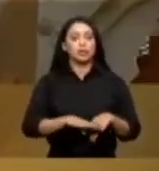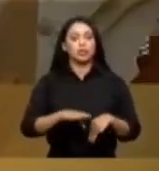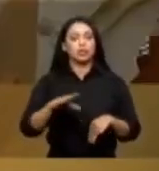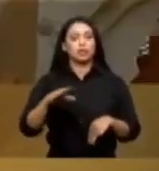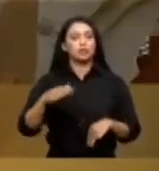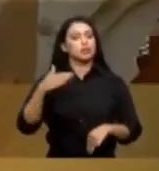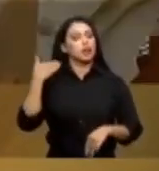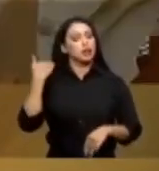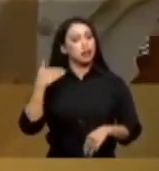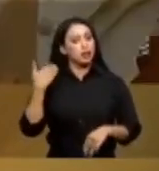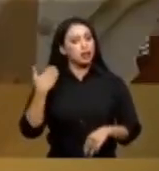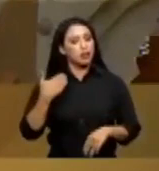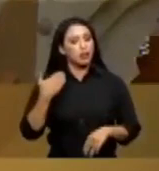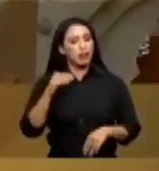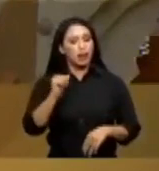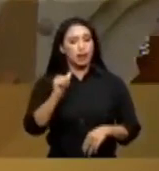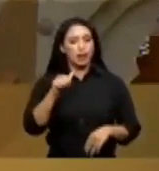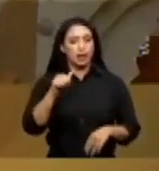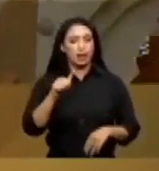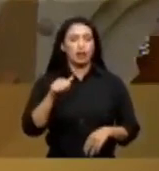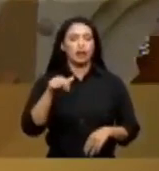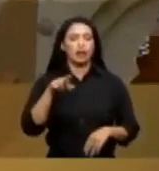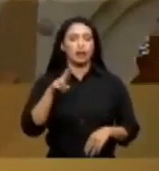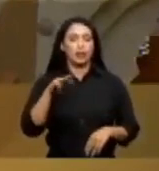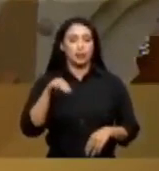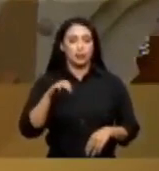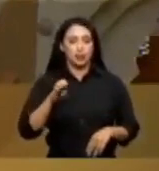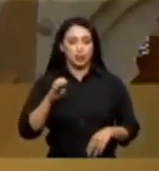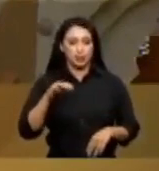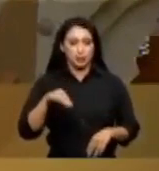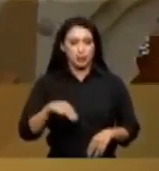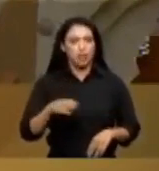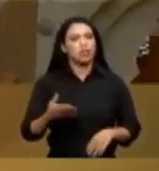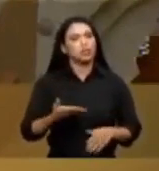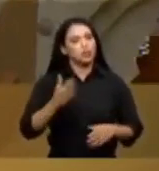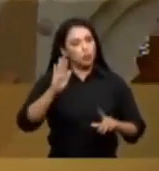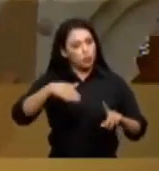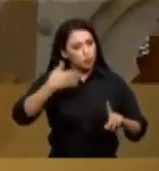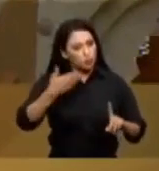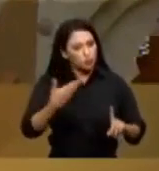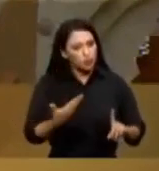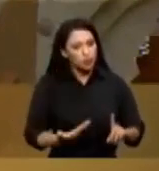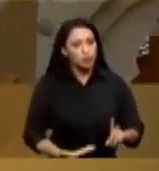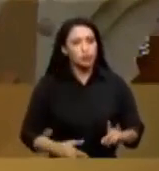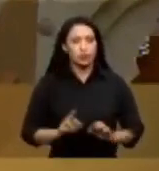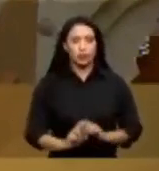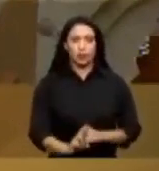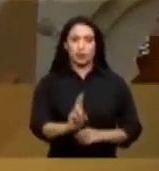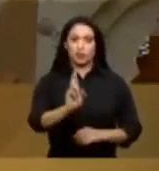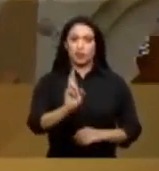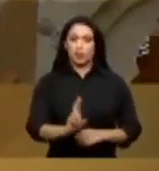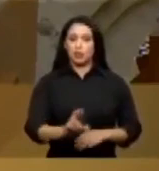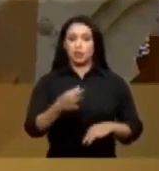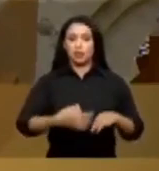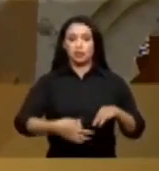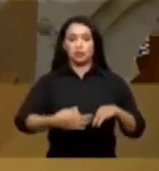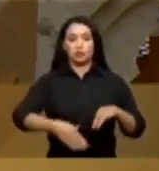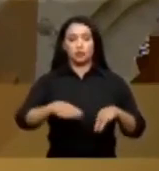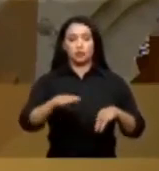que acaba de fazer, de apresentar justas homenagens em nome da corte ao